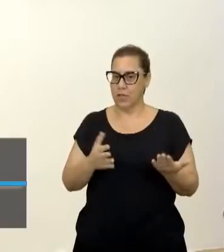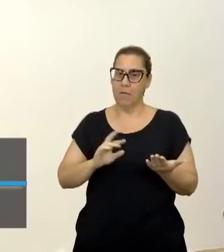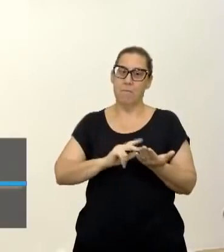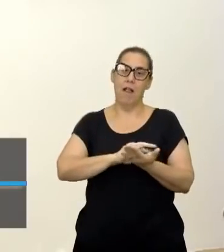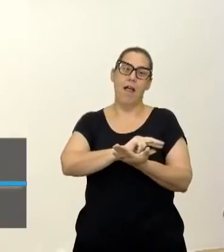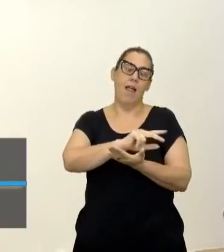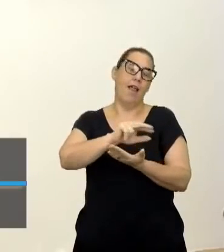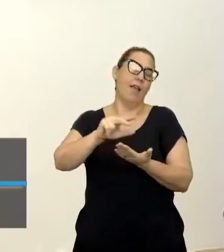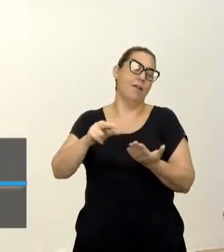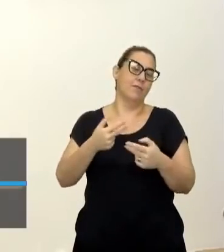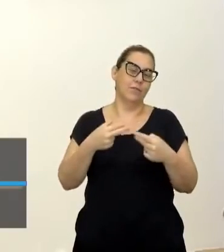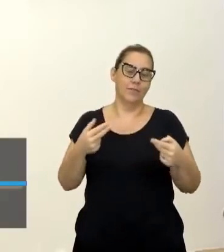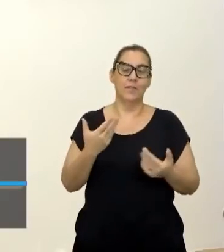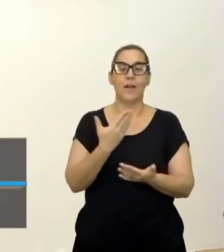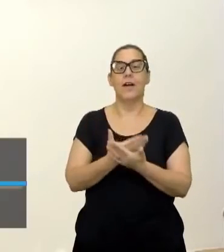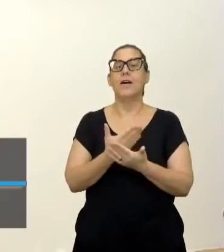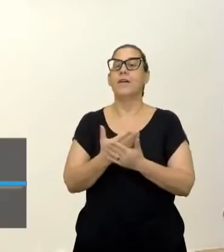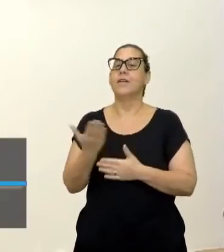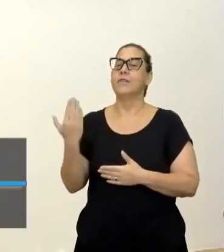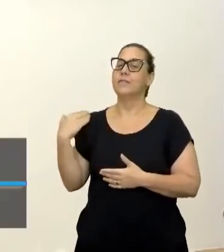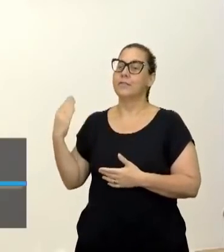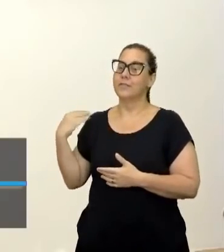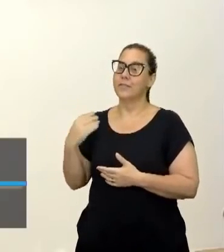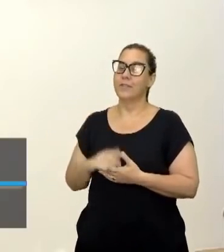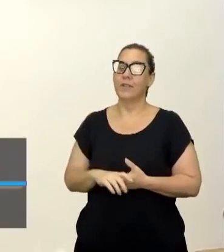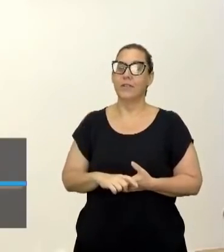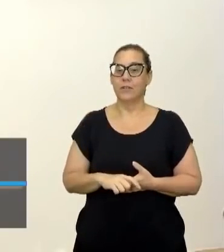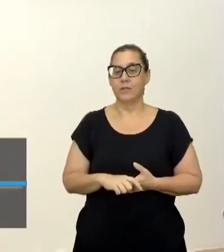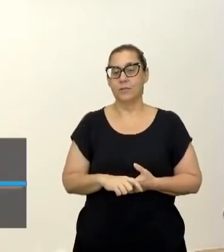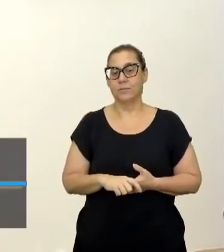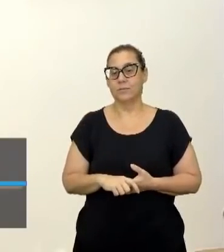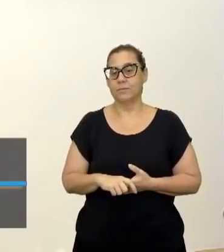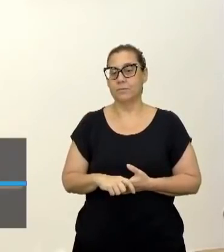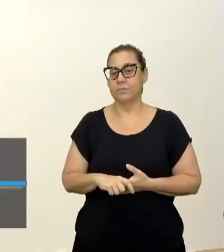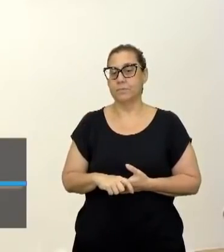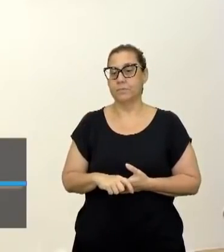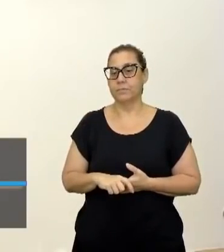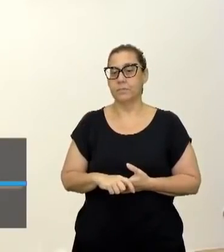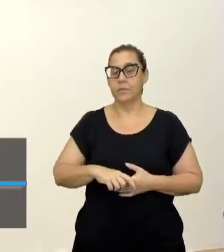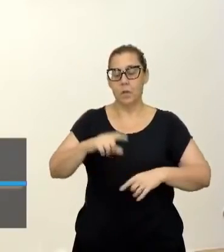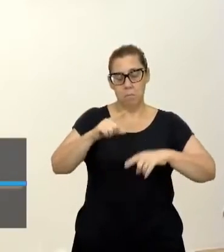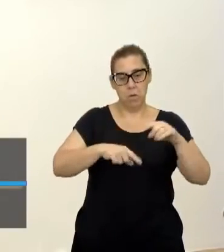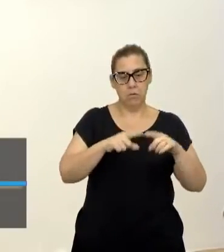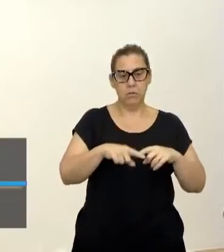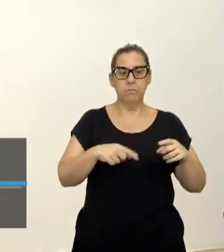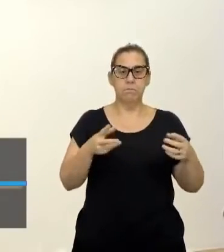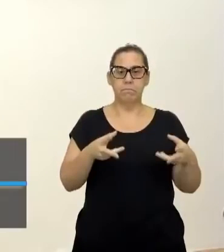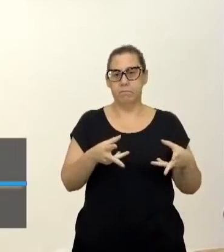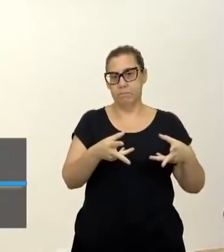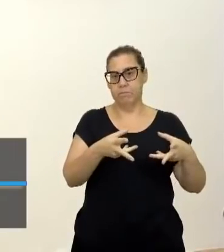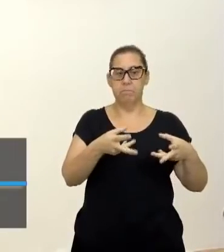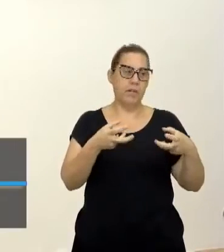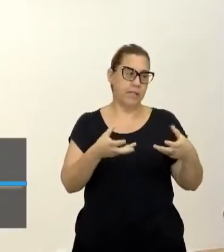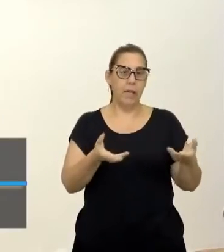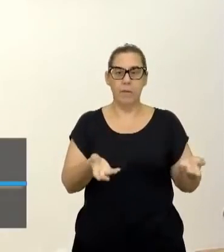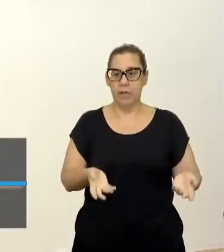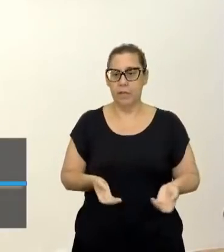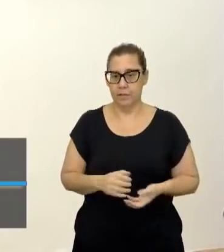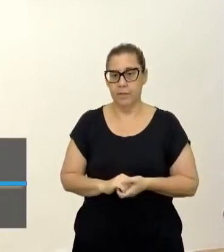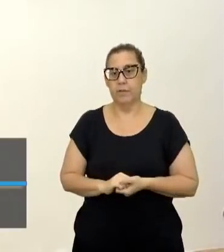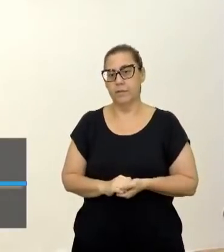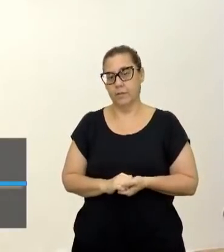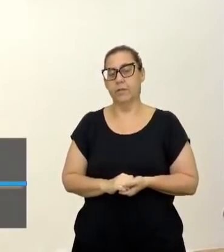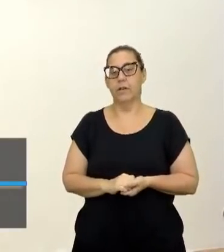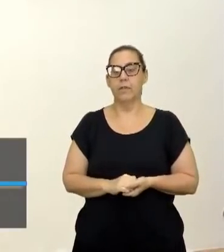coisa para a gente falar. Na aula passada, nós falamos dos produtos notáveis. O produto notável, ele